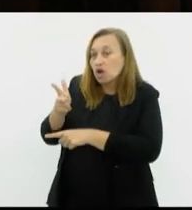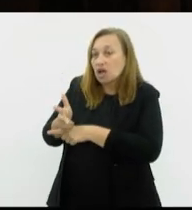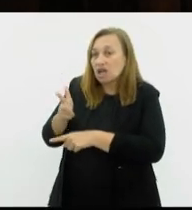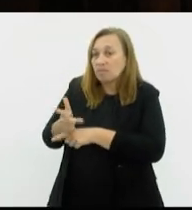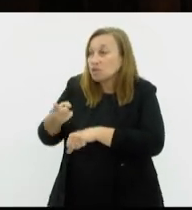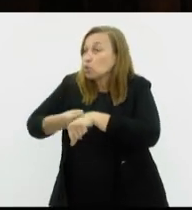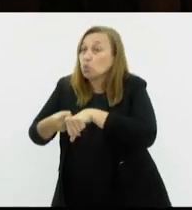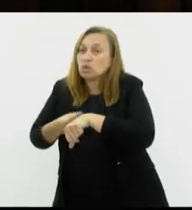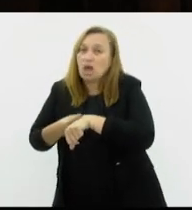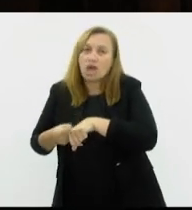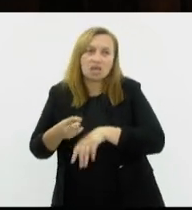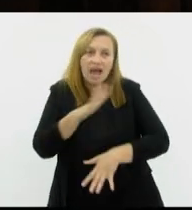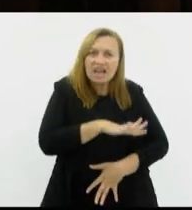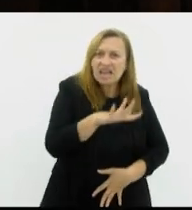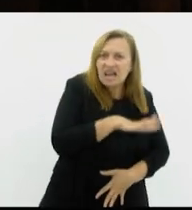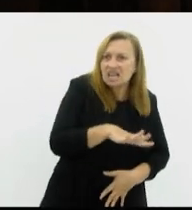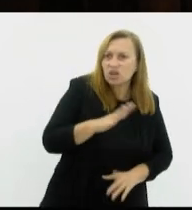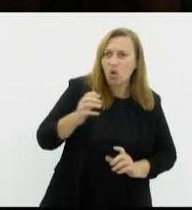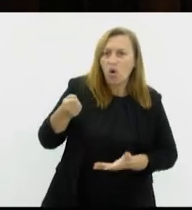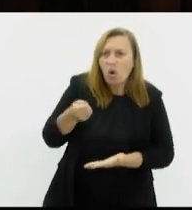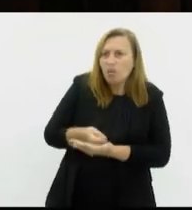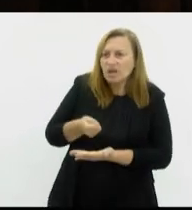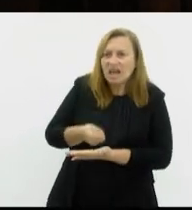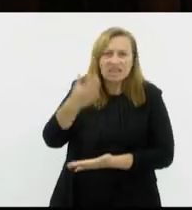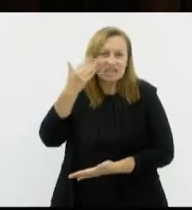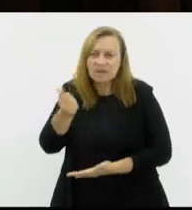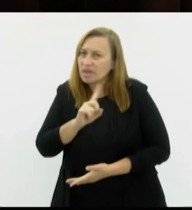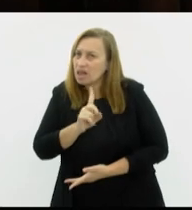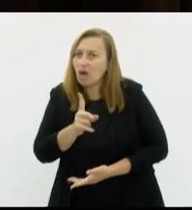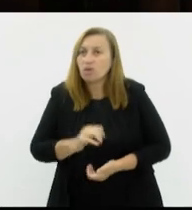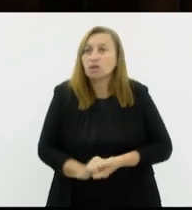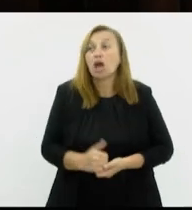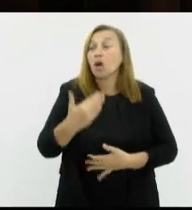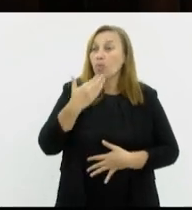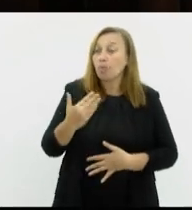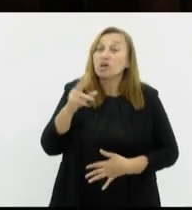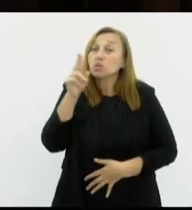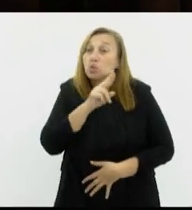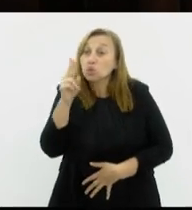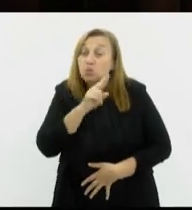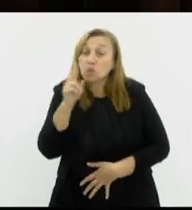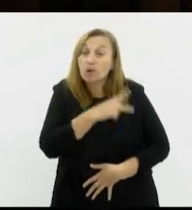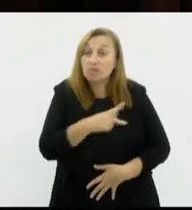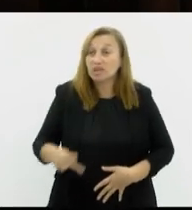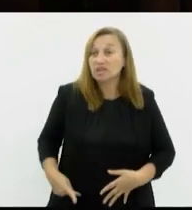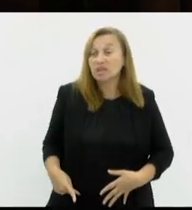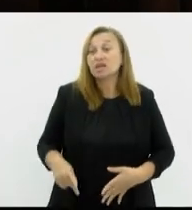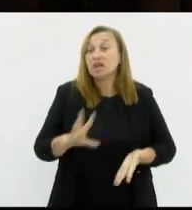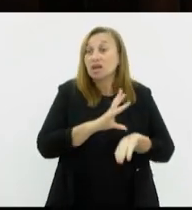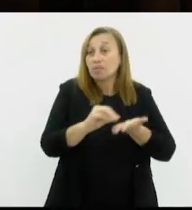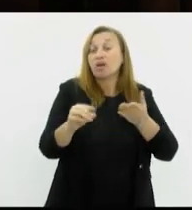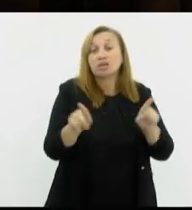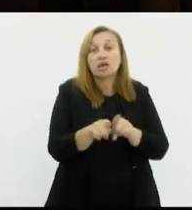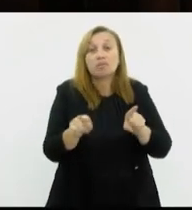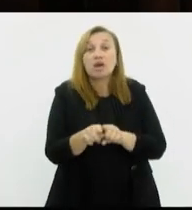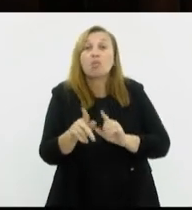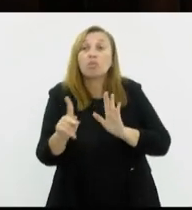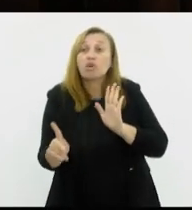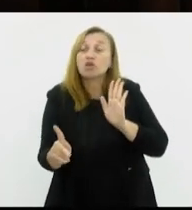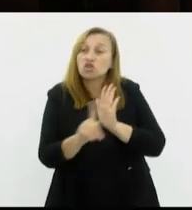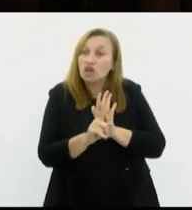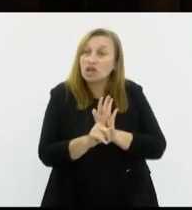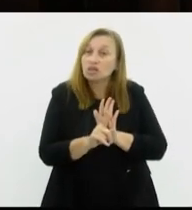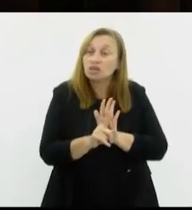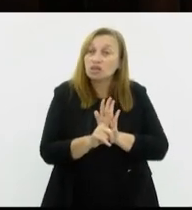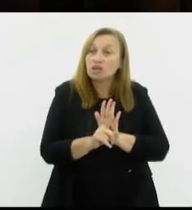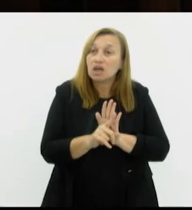A criança ali não é obrigada a saber. Então, peço com urgência à presidência para que paute também esse projeto que